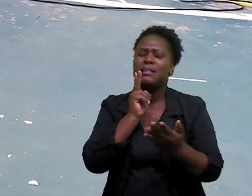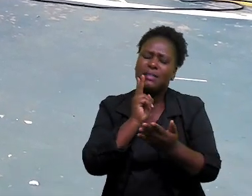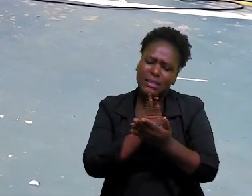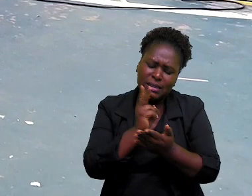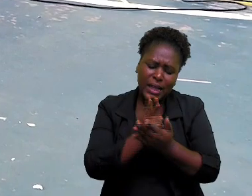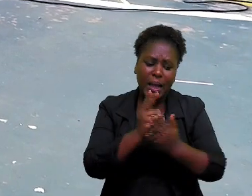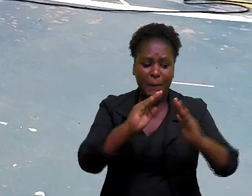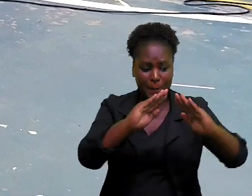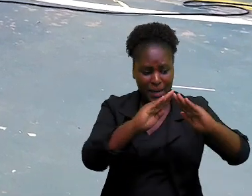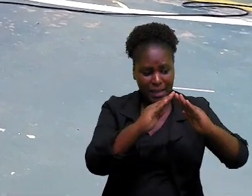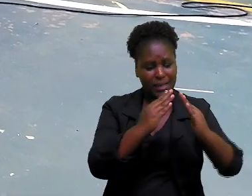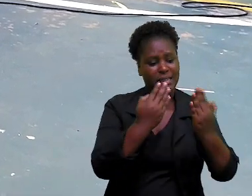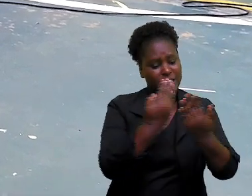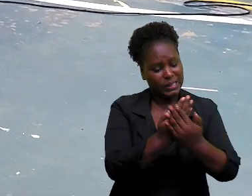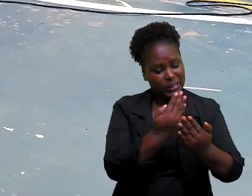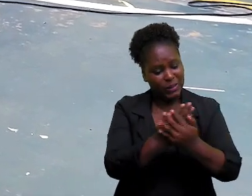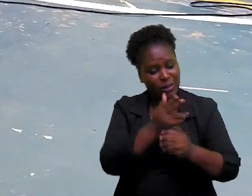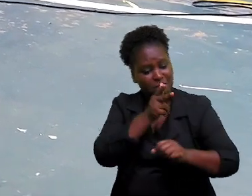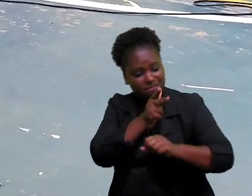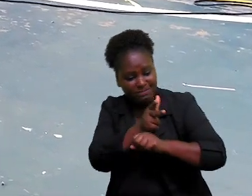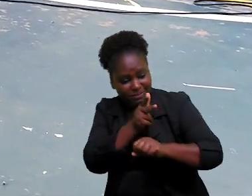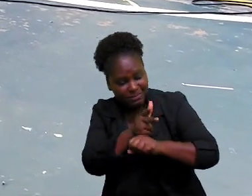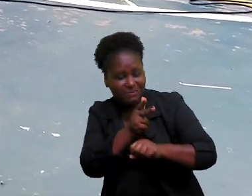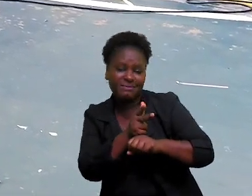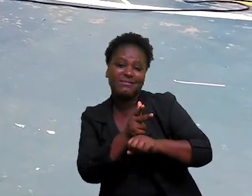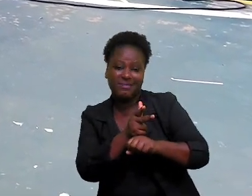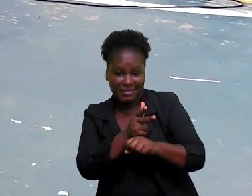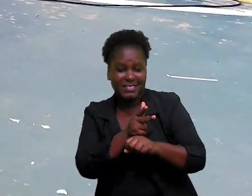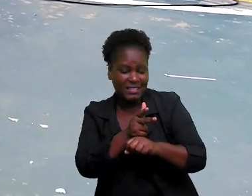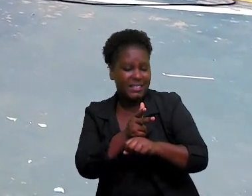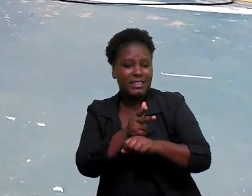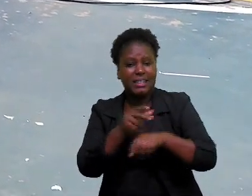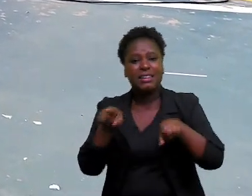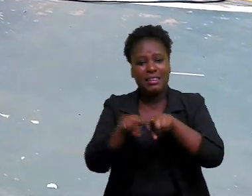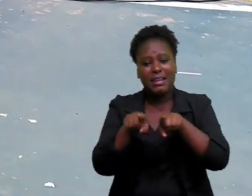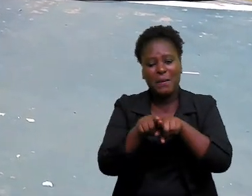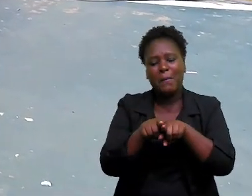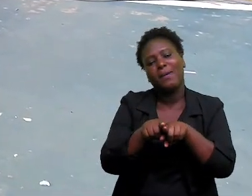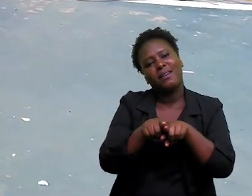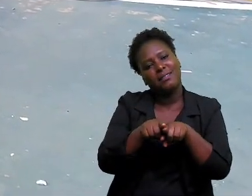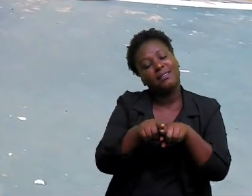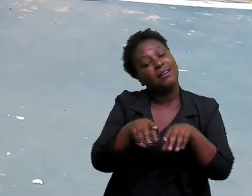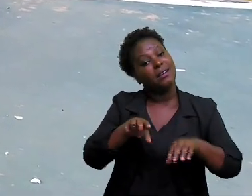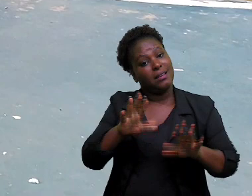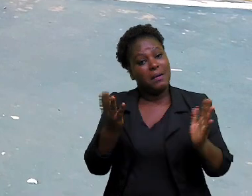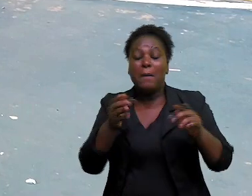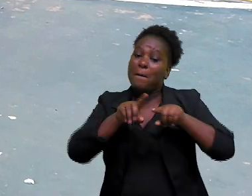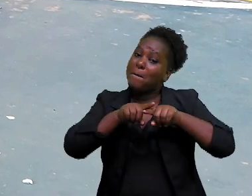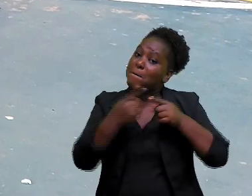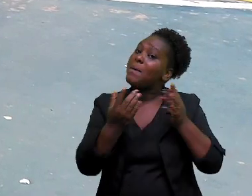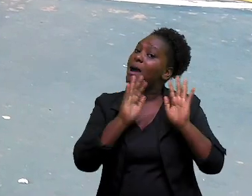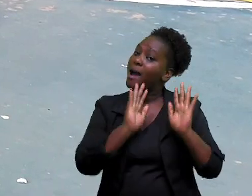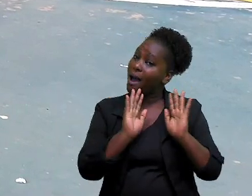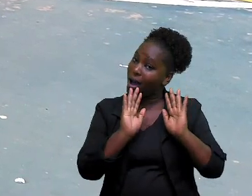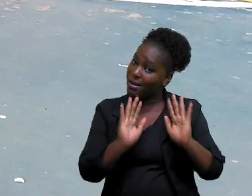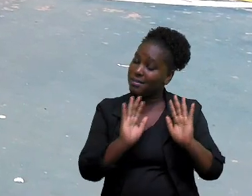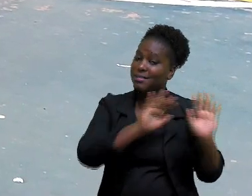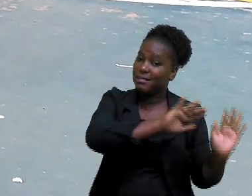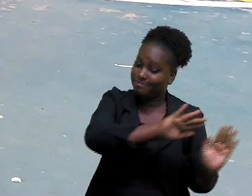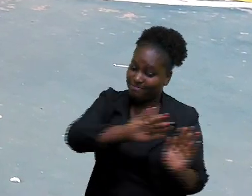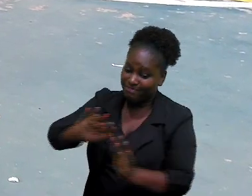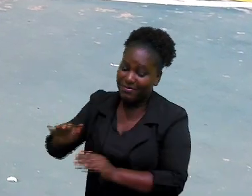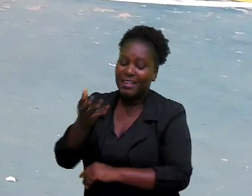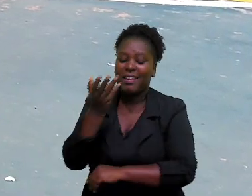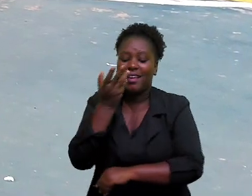pois vocês, crianças e adolescentes, são os grandes artistas. Então, por favor,